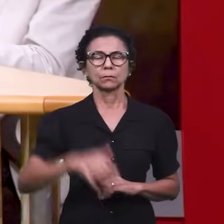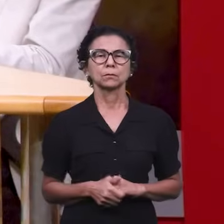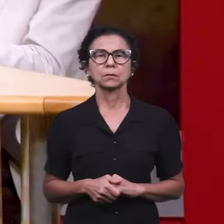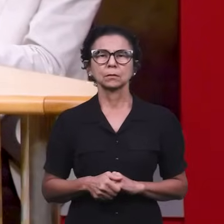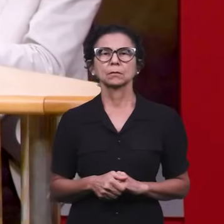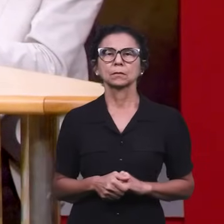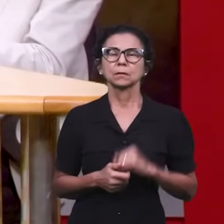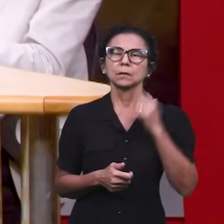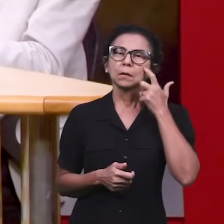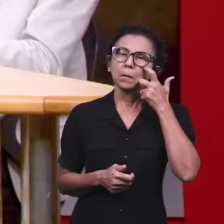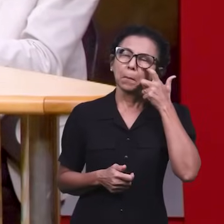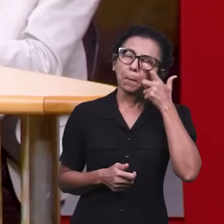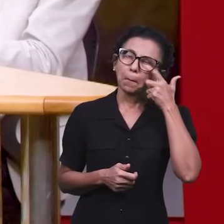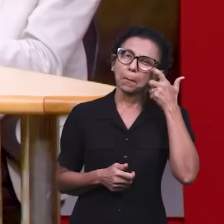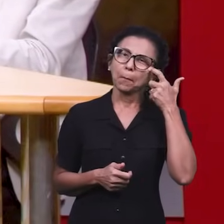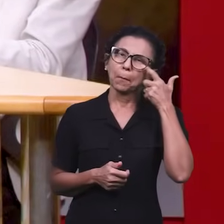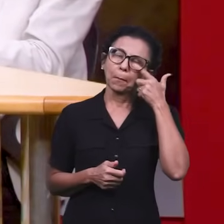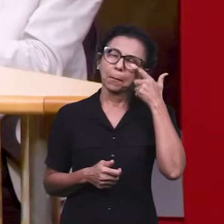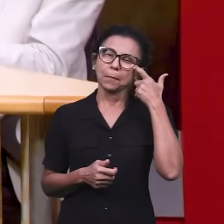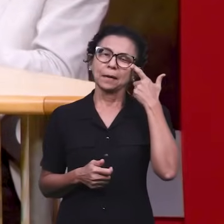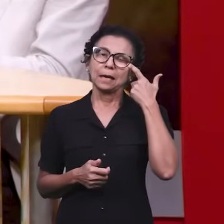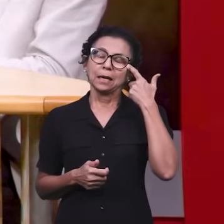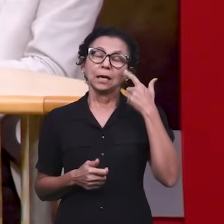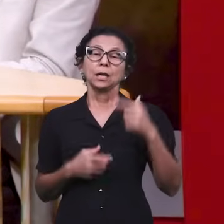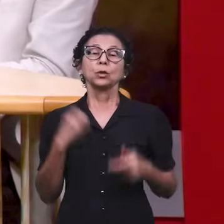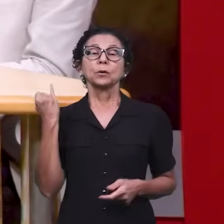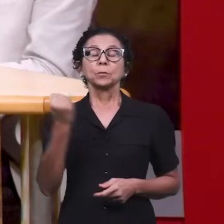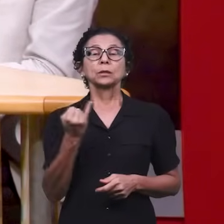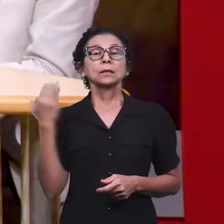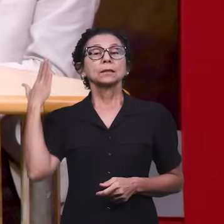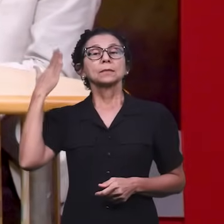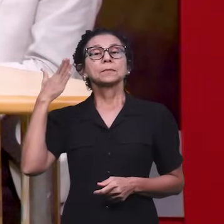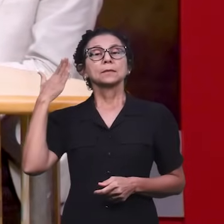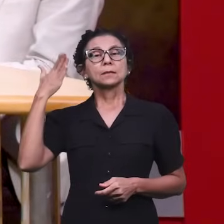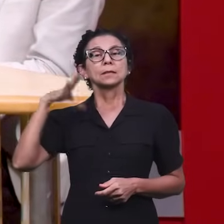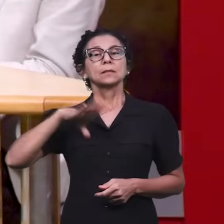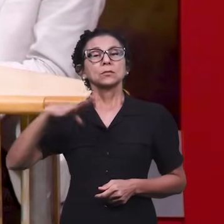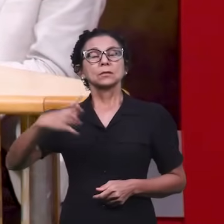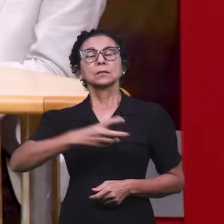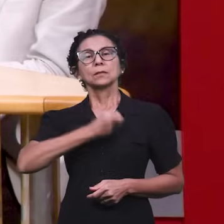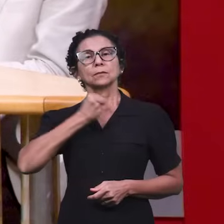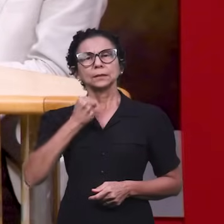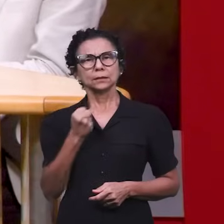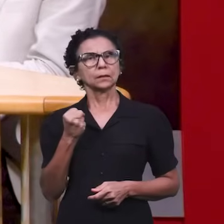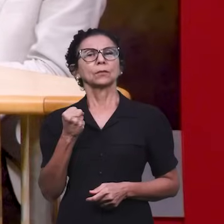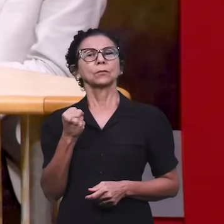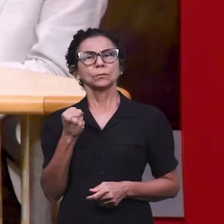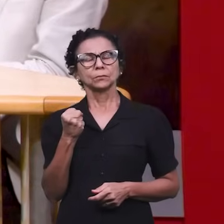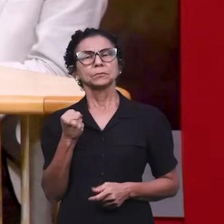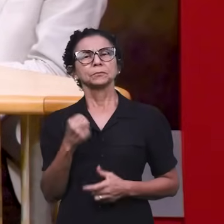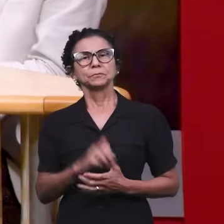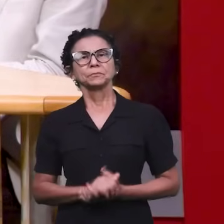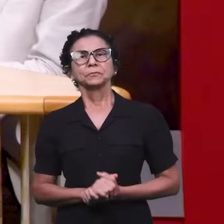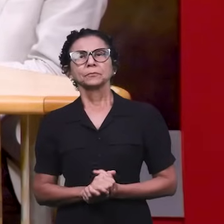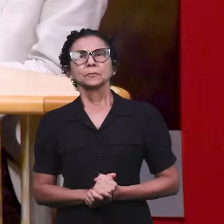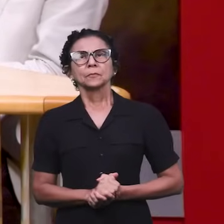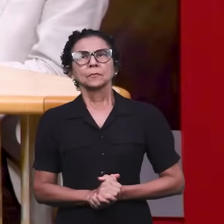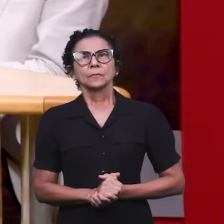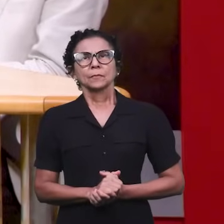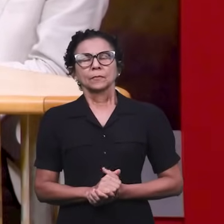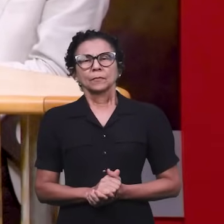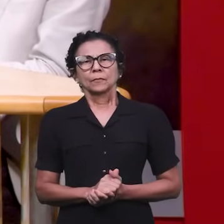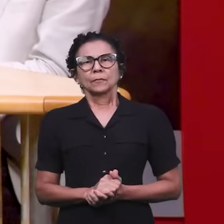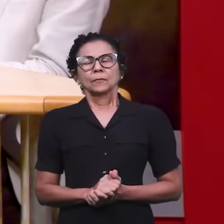que eles trazem, porque essa vai ficar para sempre e é essa mensagem que salva. Quem salvou a família de Raabe não foram